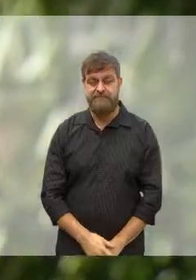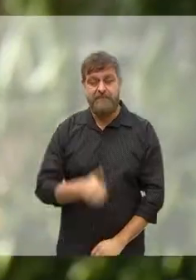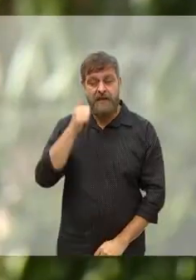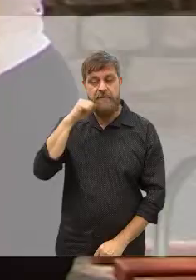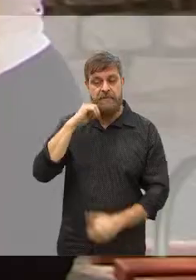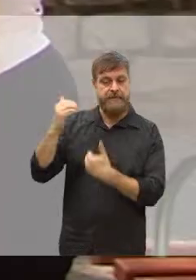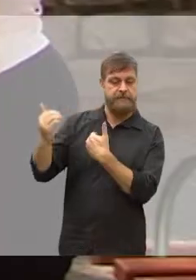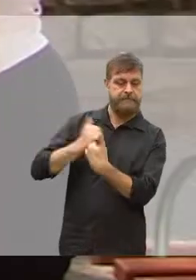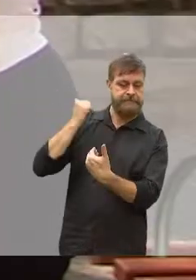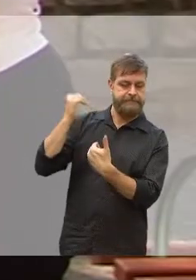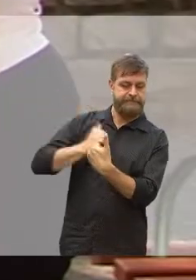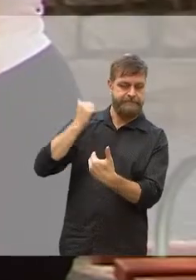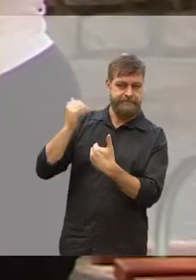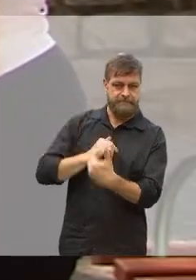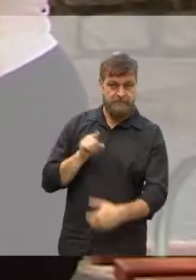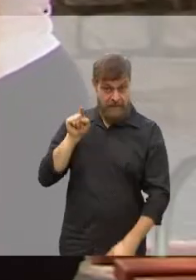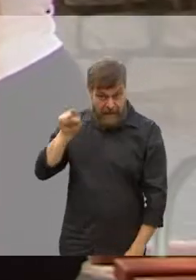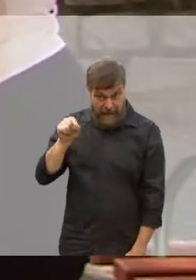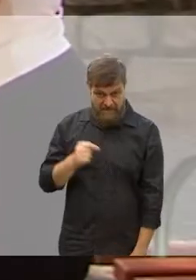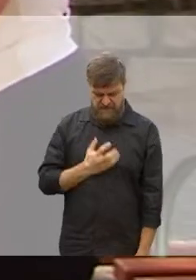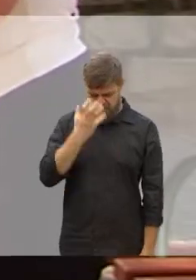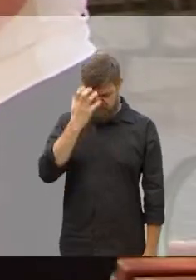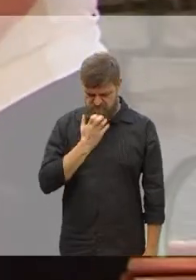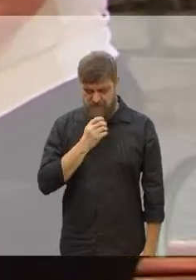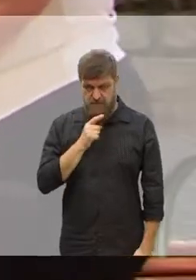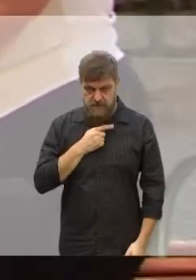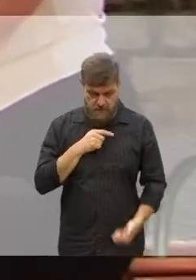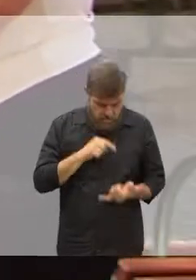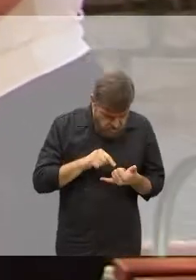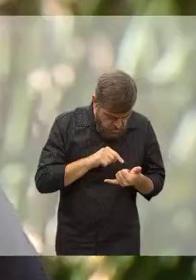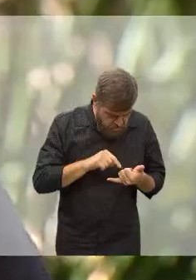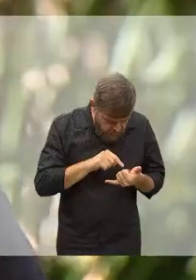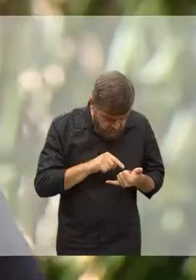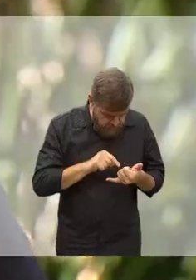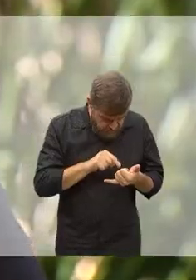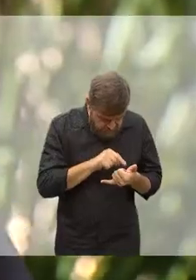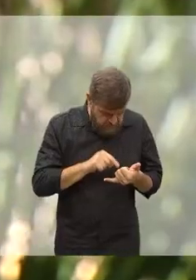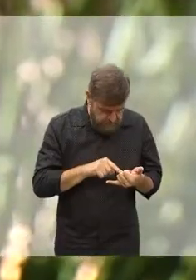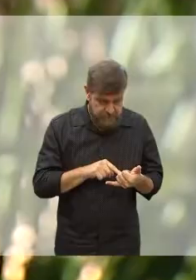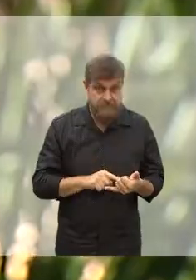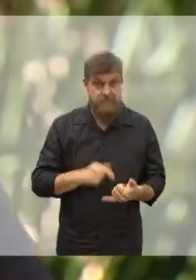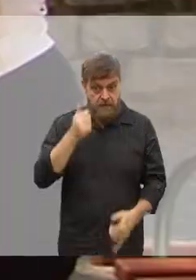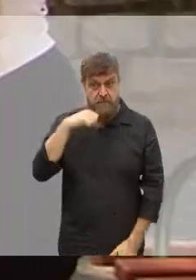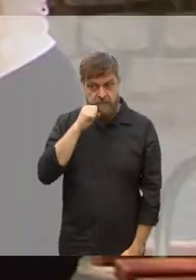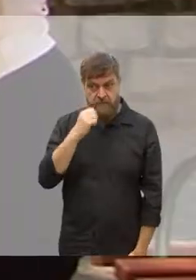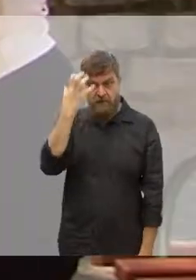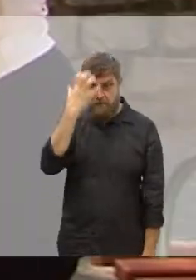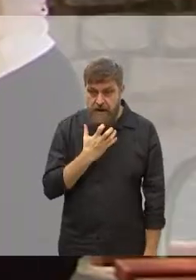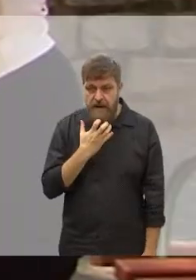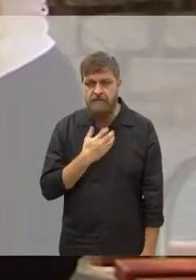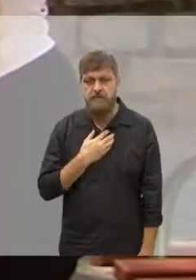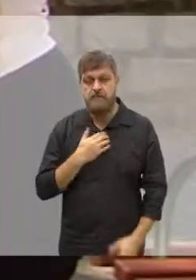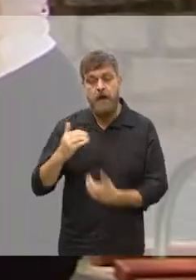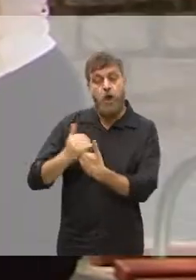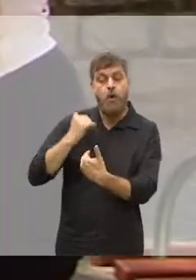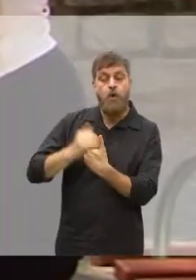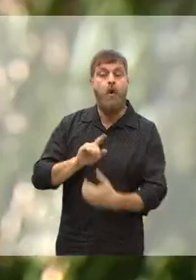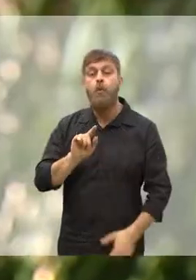Minha mãe. Ela fica brava quando você demora demais pra sair do celular? Sim. E o que ela